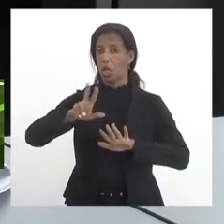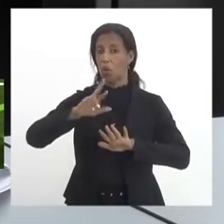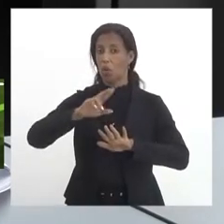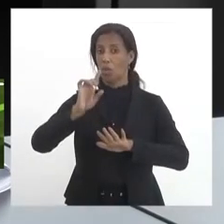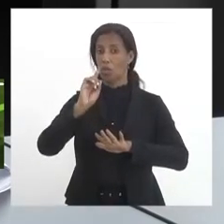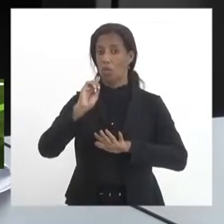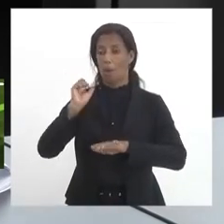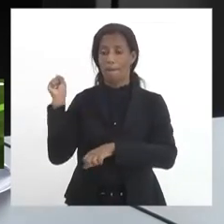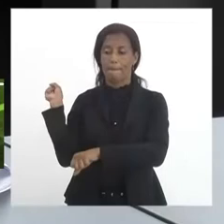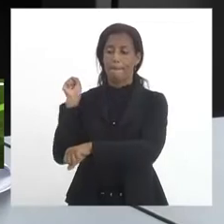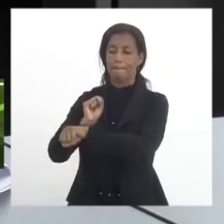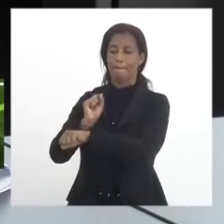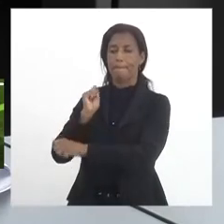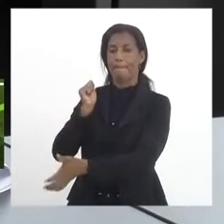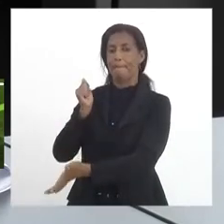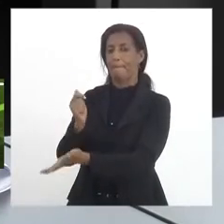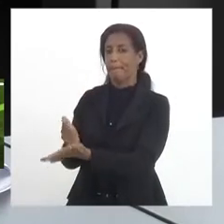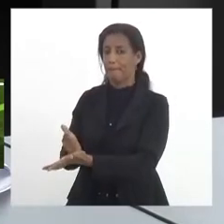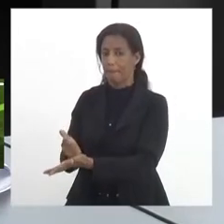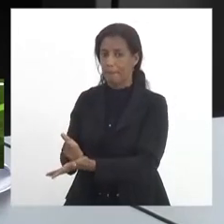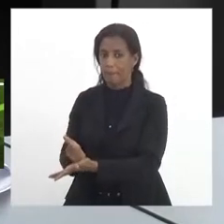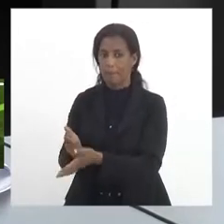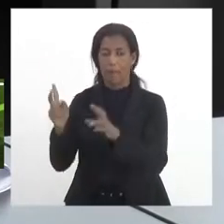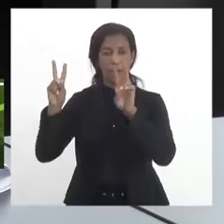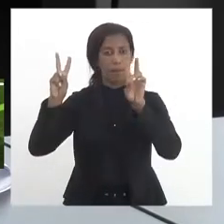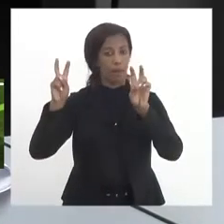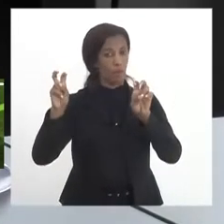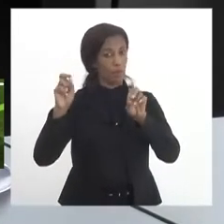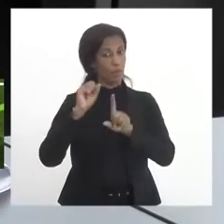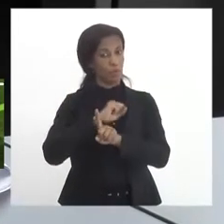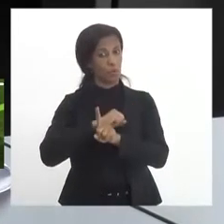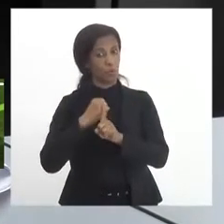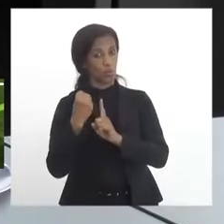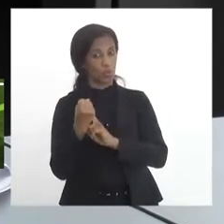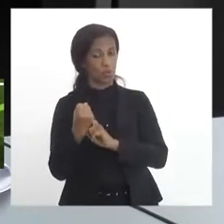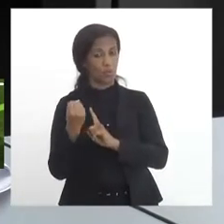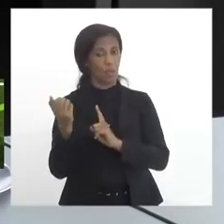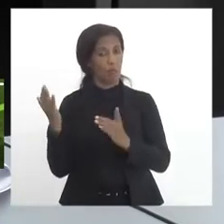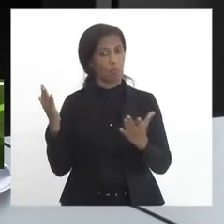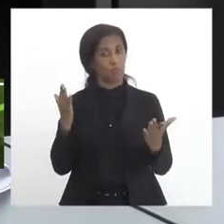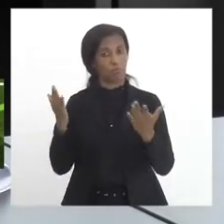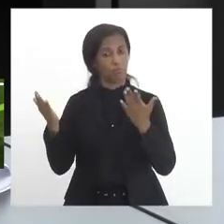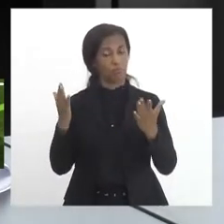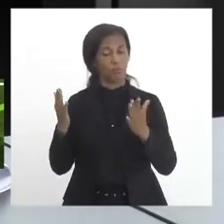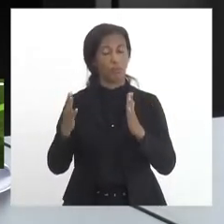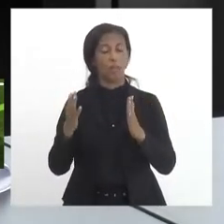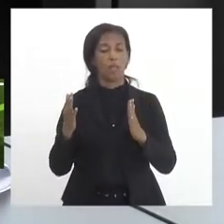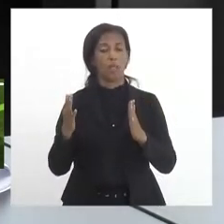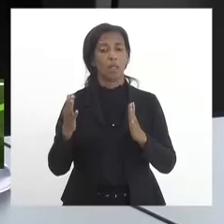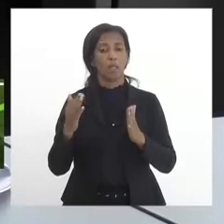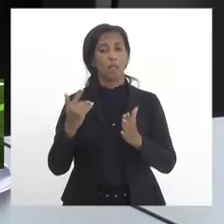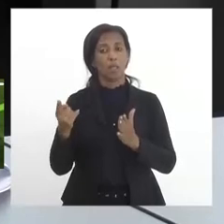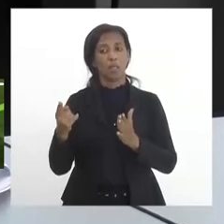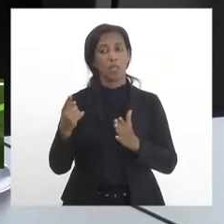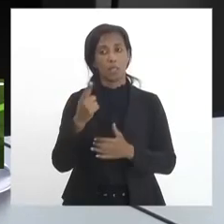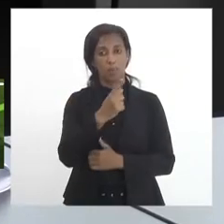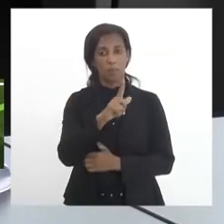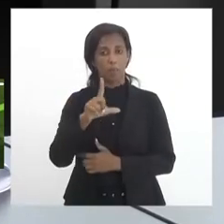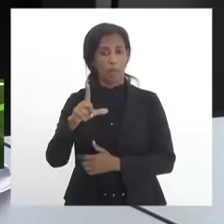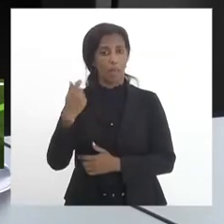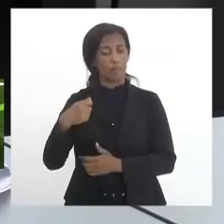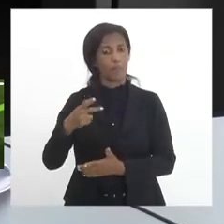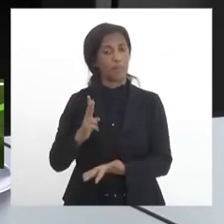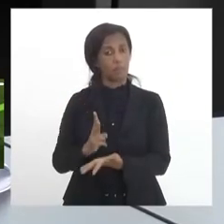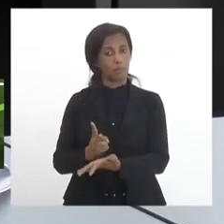de prazo. É um tema social de relevância que o projeto deveria prosseguir. Ok. Eu tenho voto divergente,